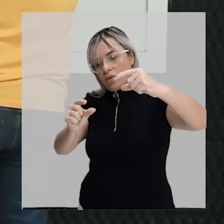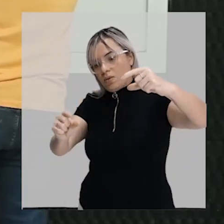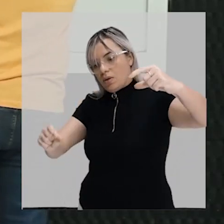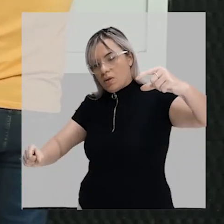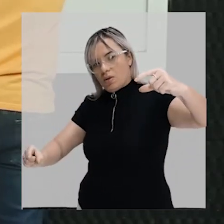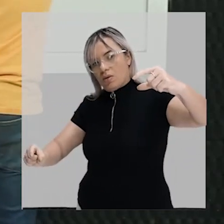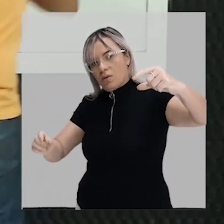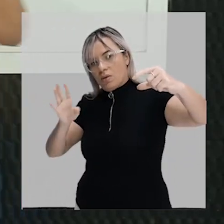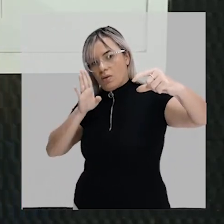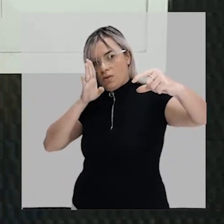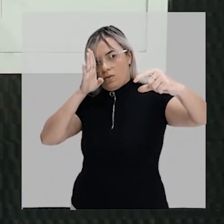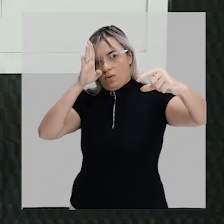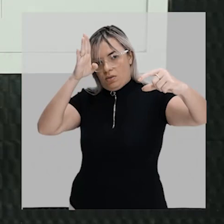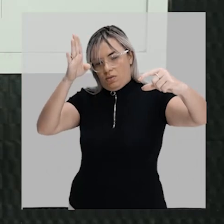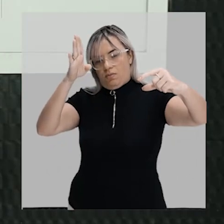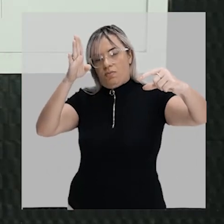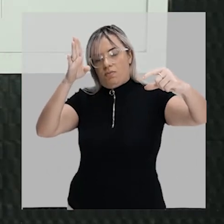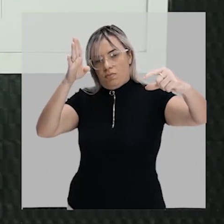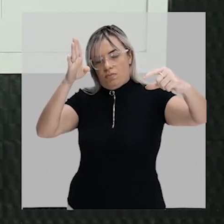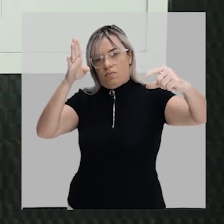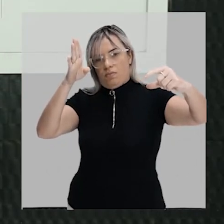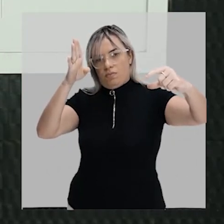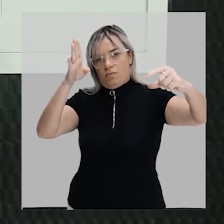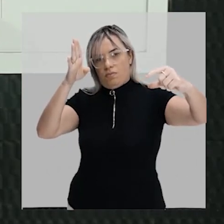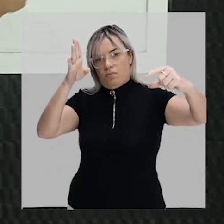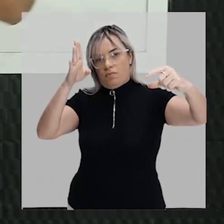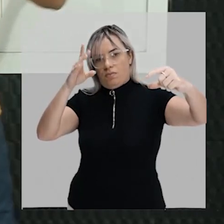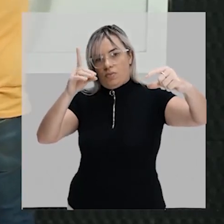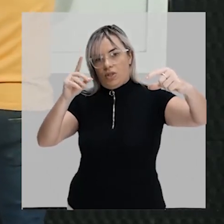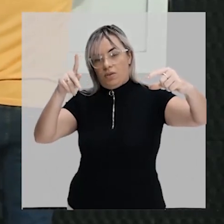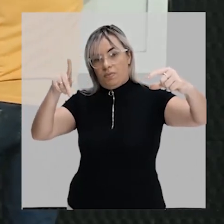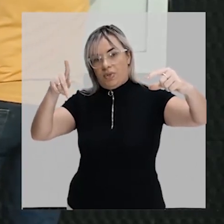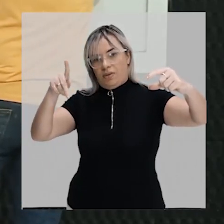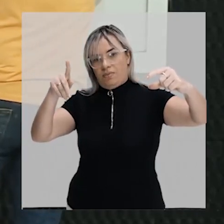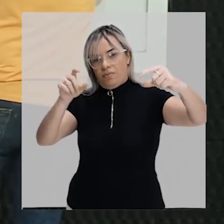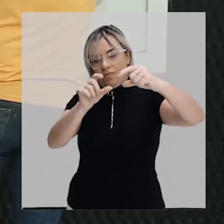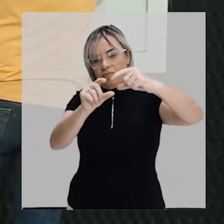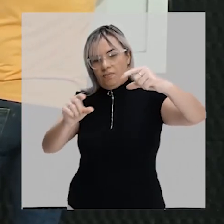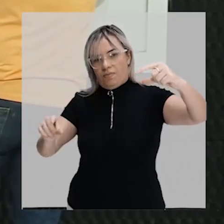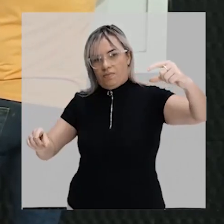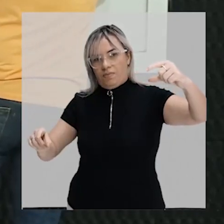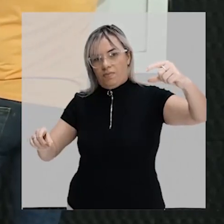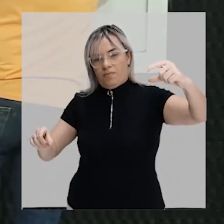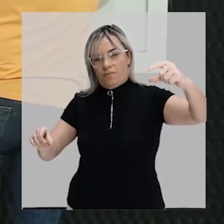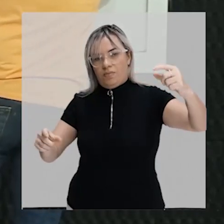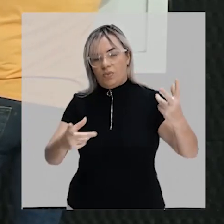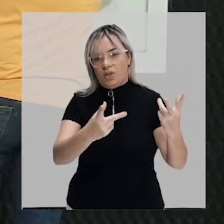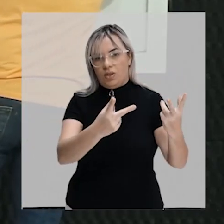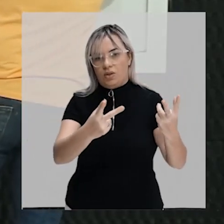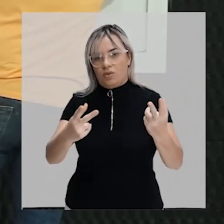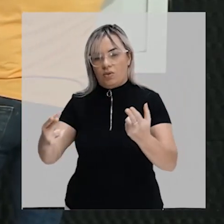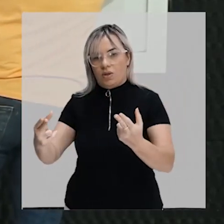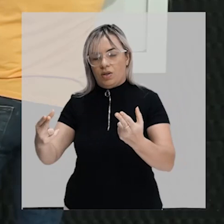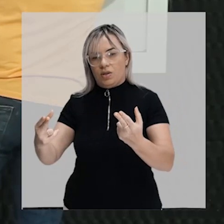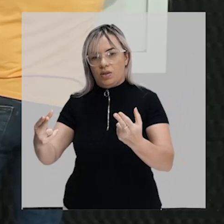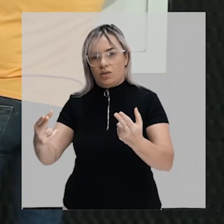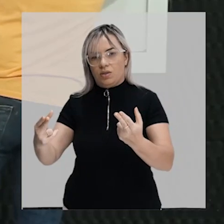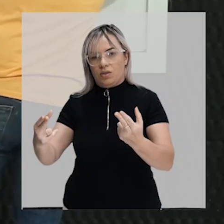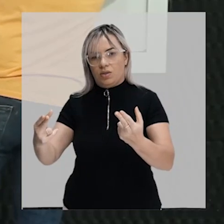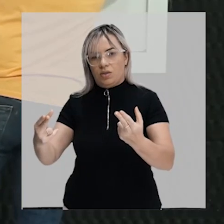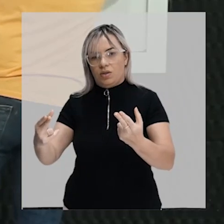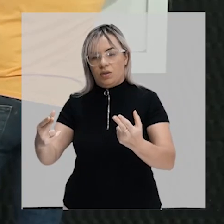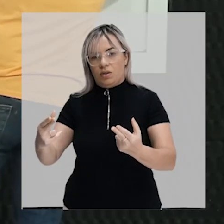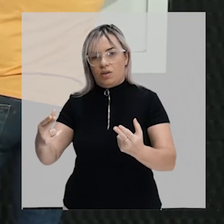principal DP São iguais a 1